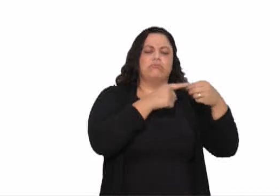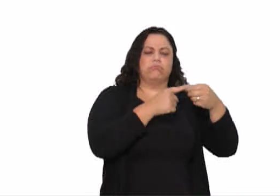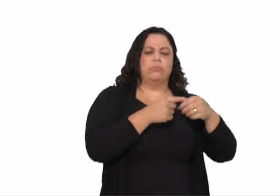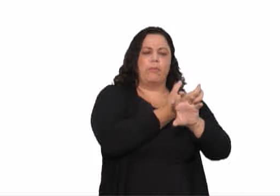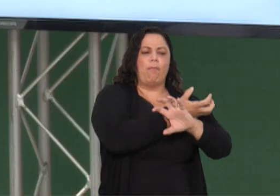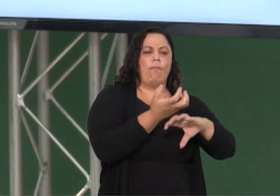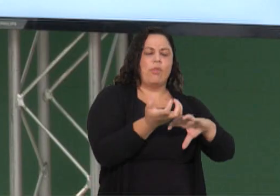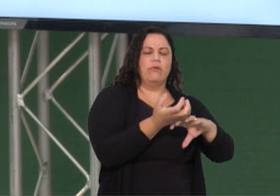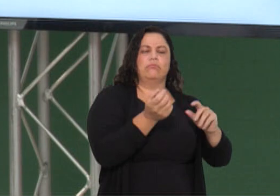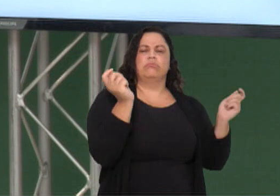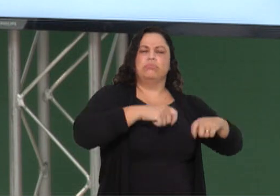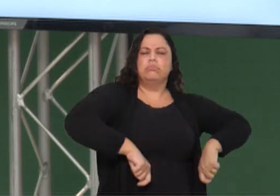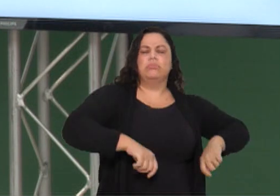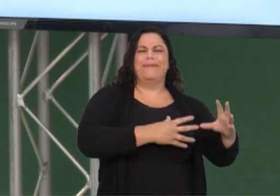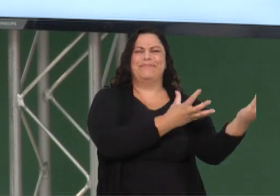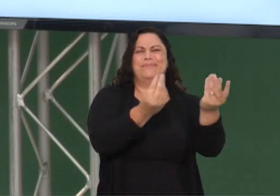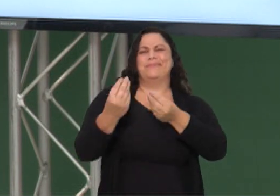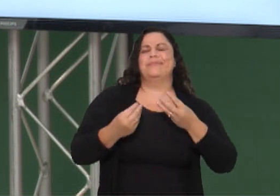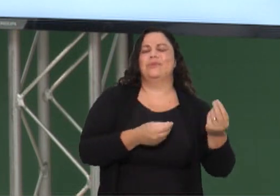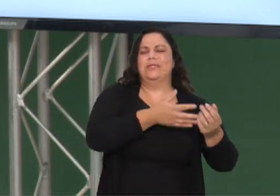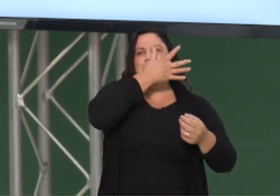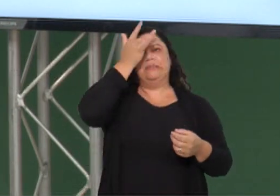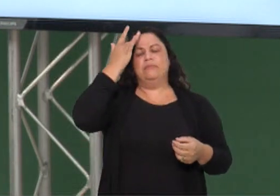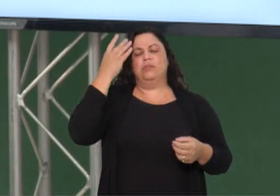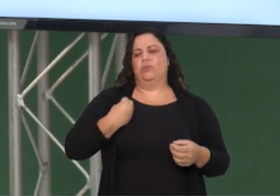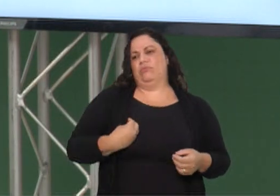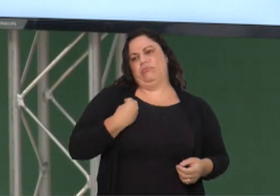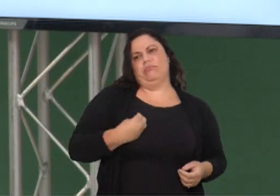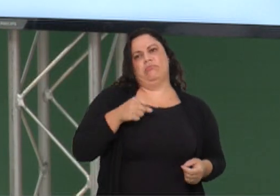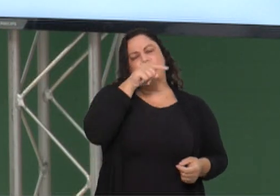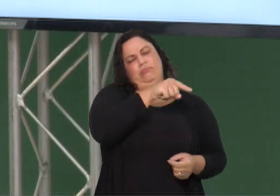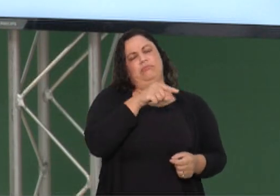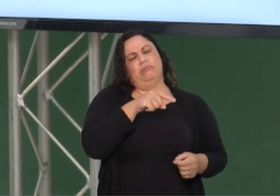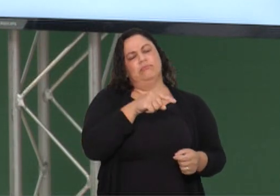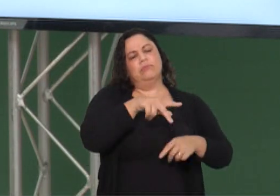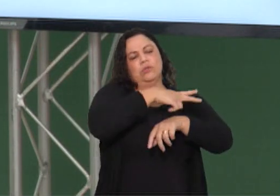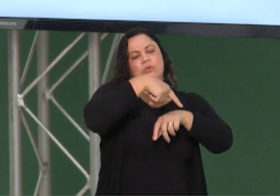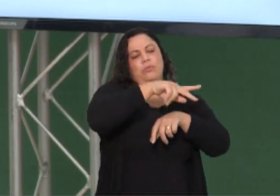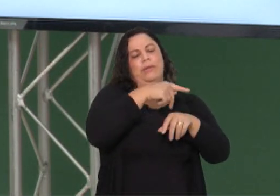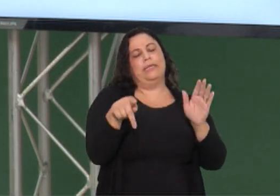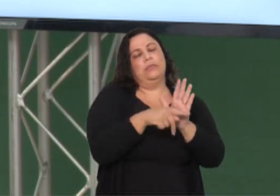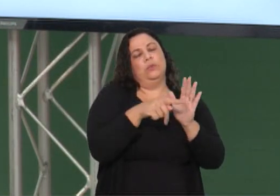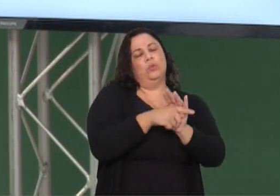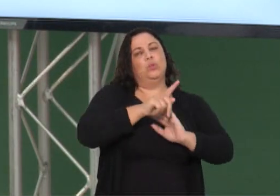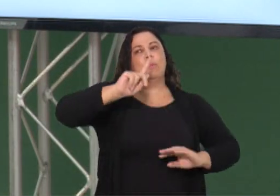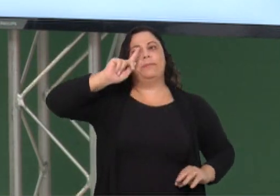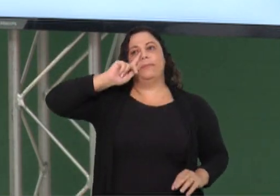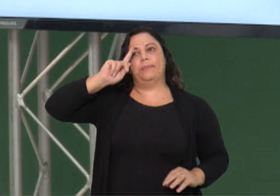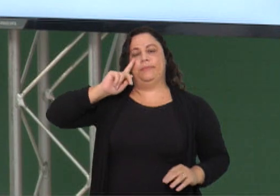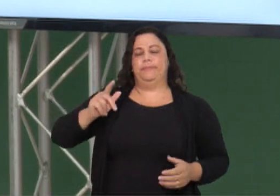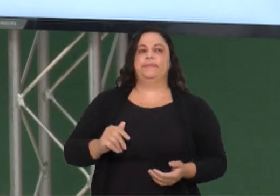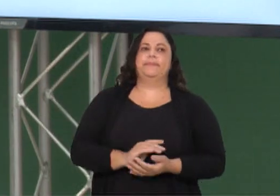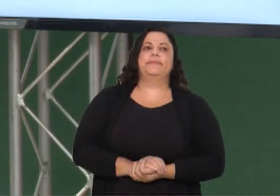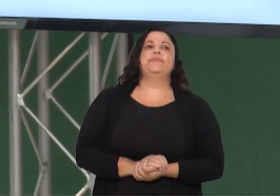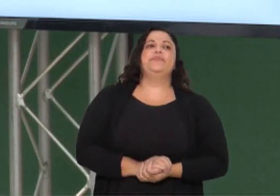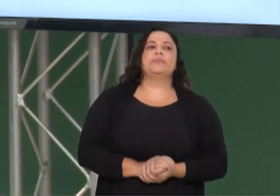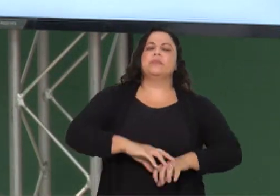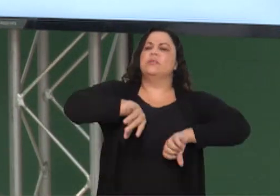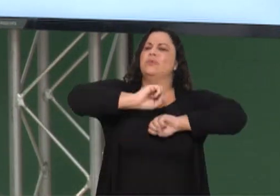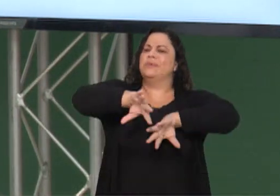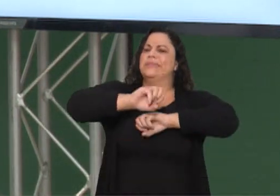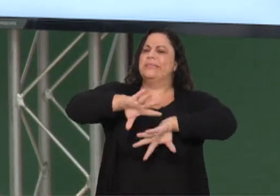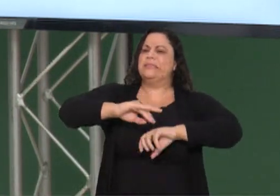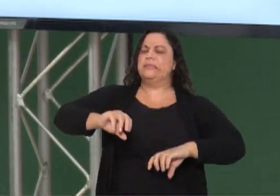que tem muita gente morando bem pertinho lá, inclusive, né? São grega. Hoje é um país chamado Grécia. Agora aqui, a educação militar. Quando